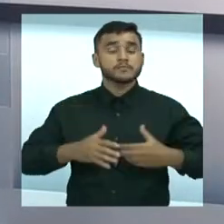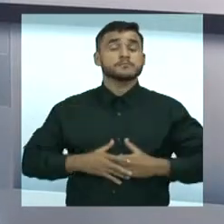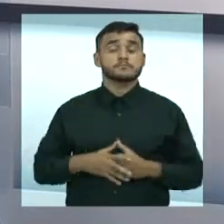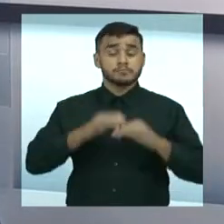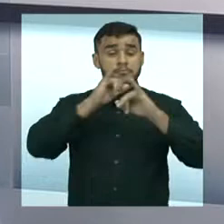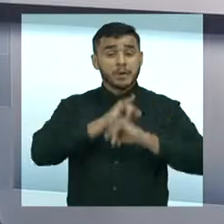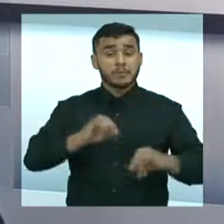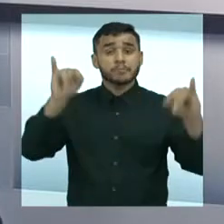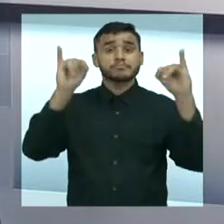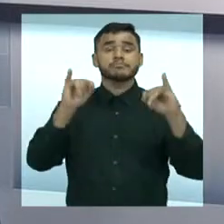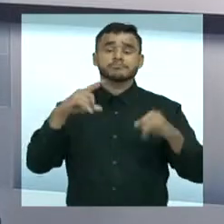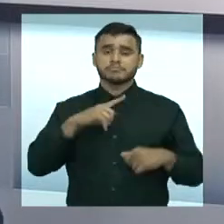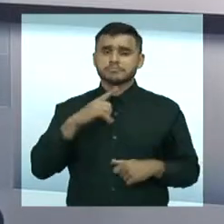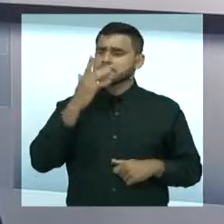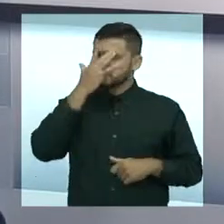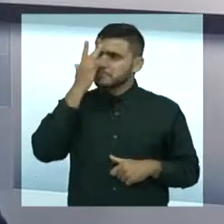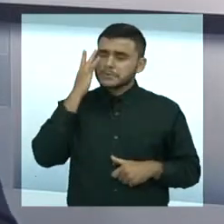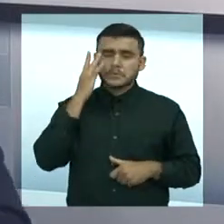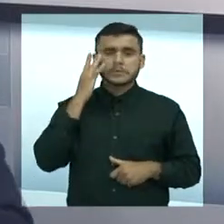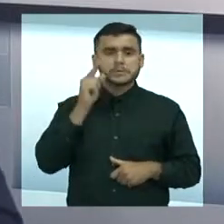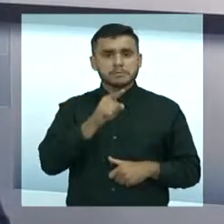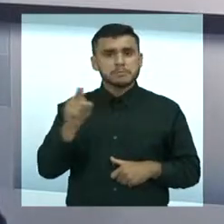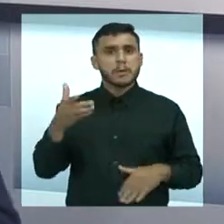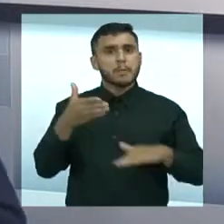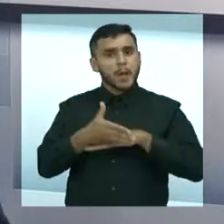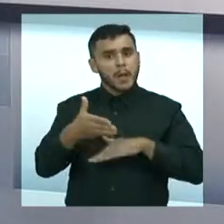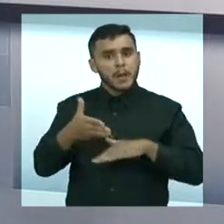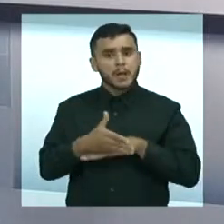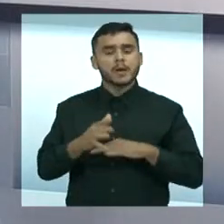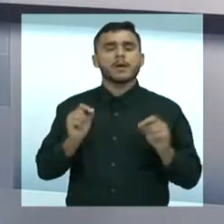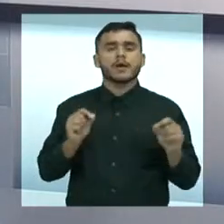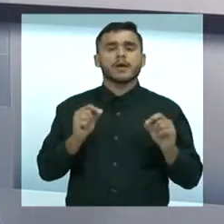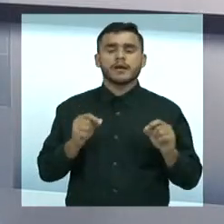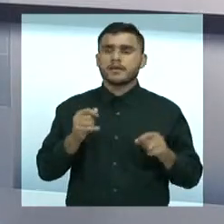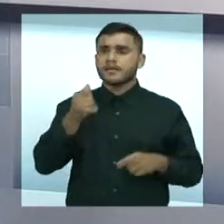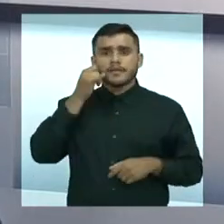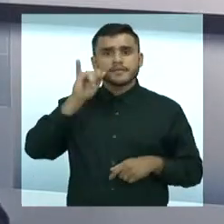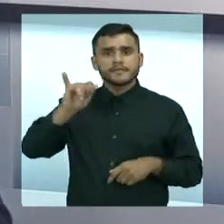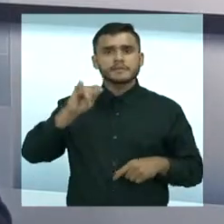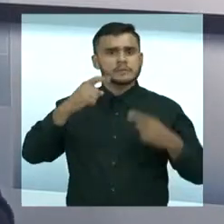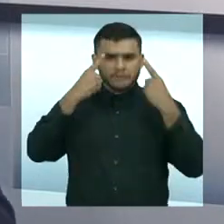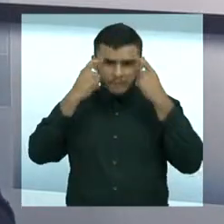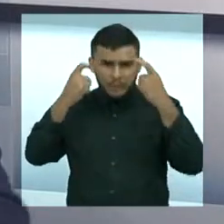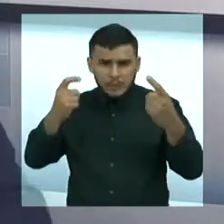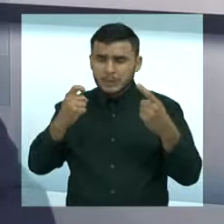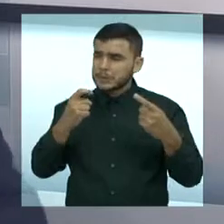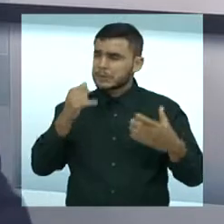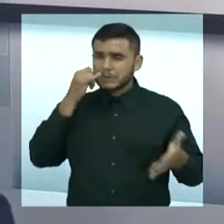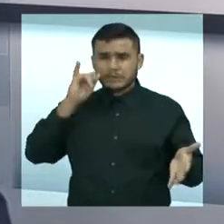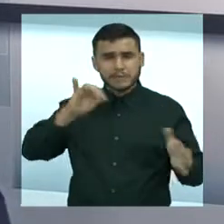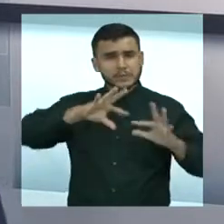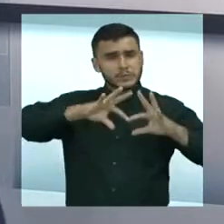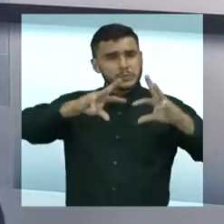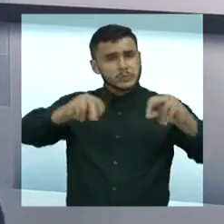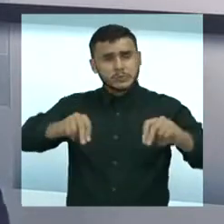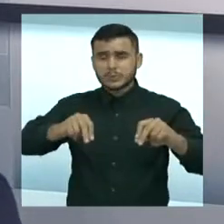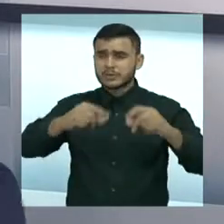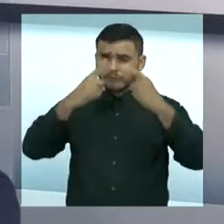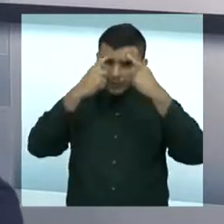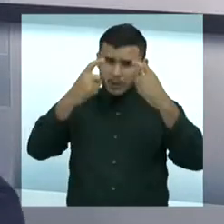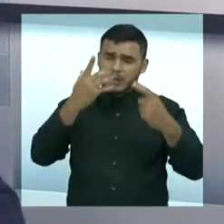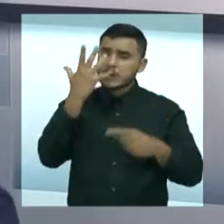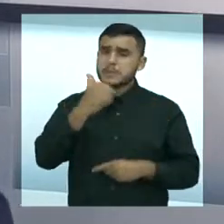reuniu atores da política pública de combate à violência sexual, às explorações de todas as formas a crianças e